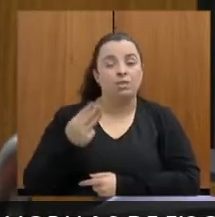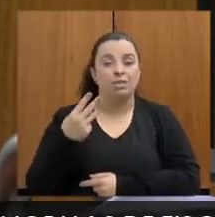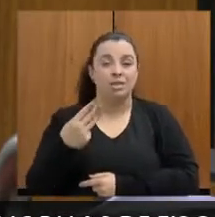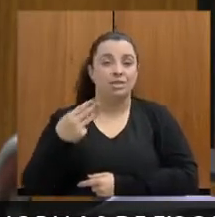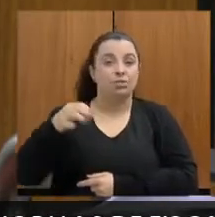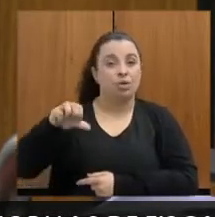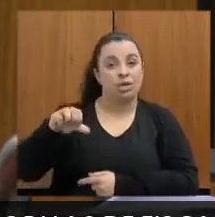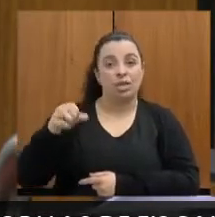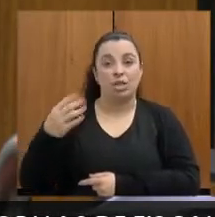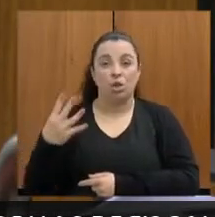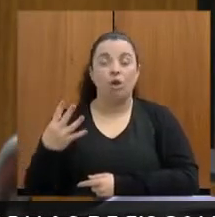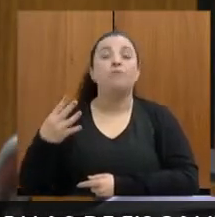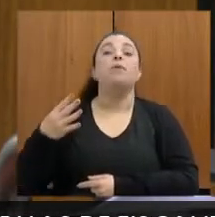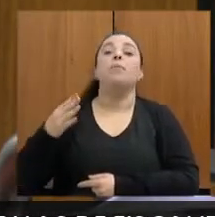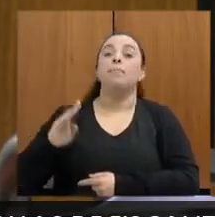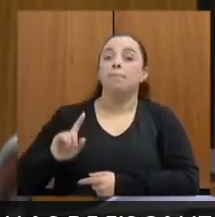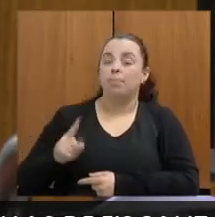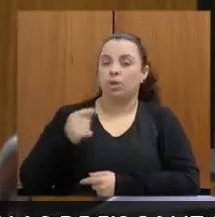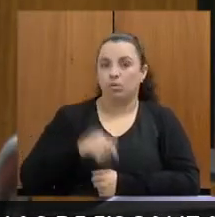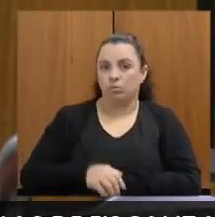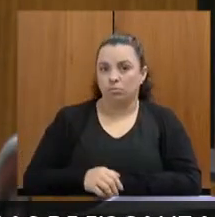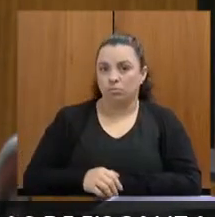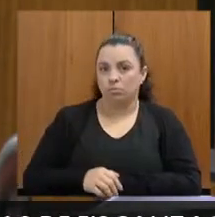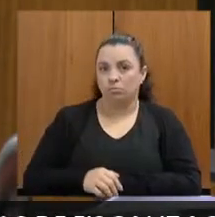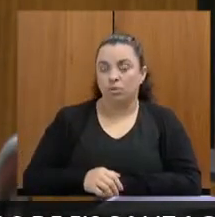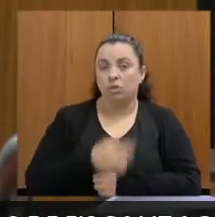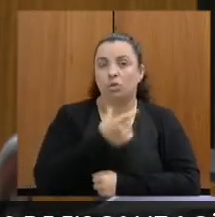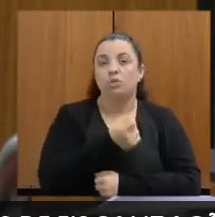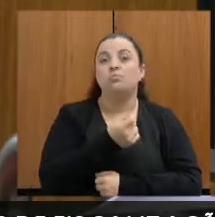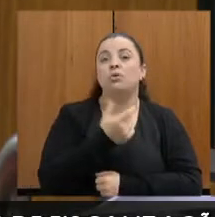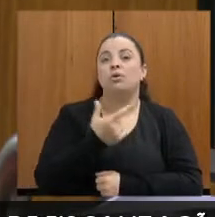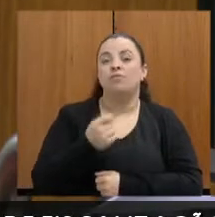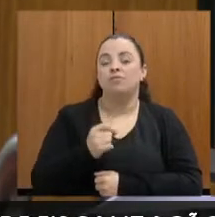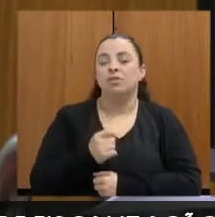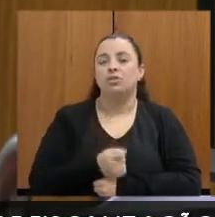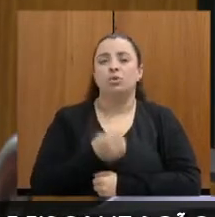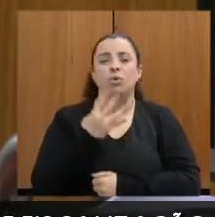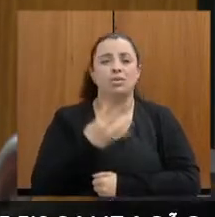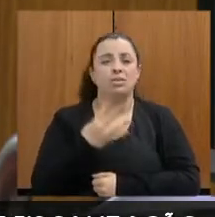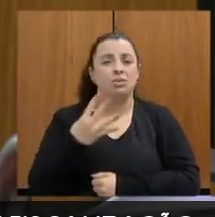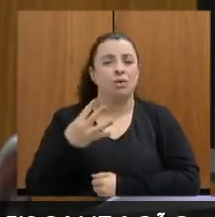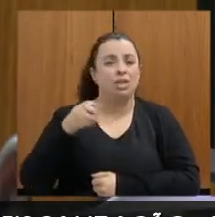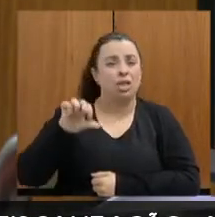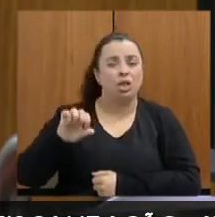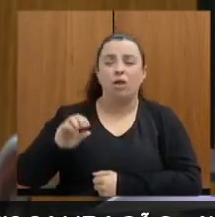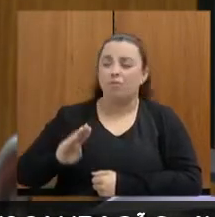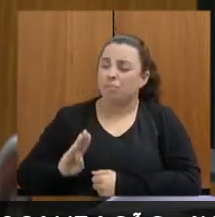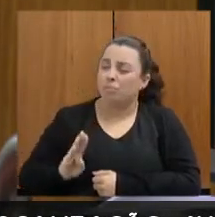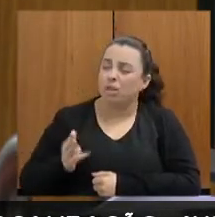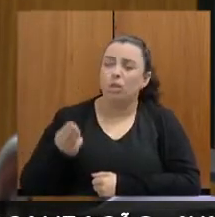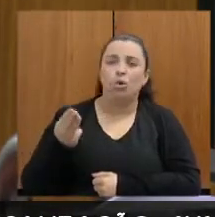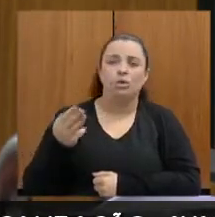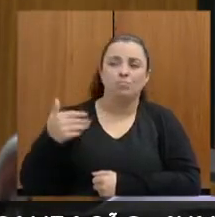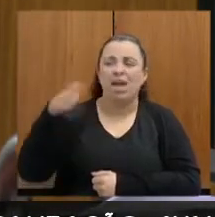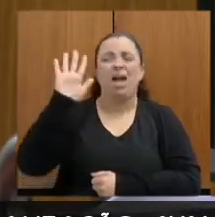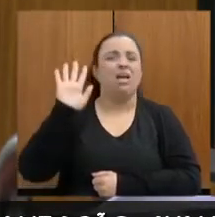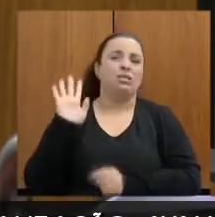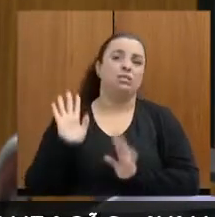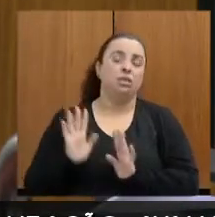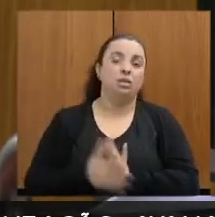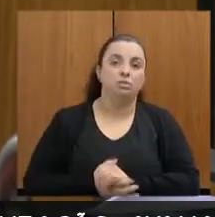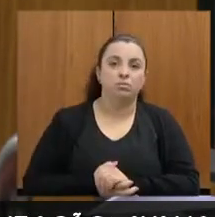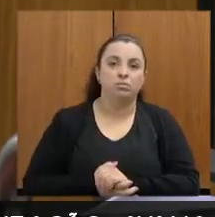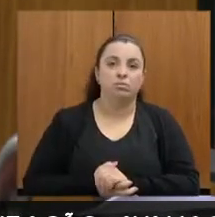em 2021 409 milhões 174.000 reais e é claro que as